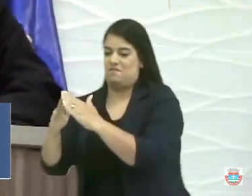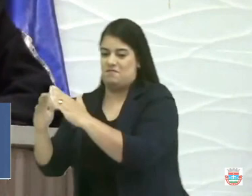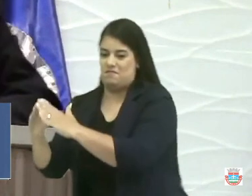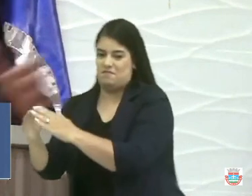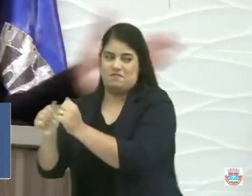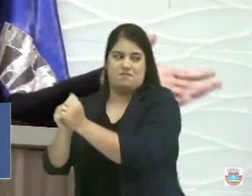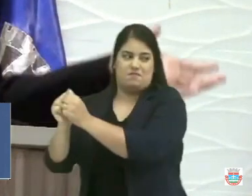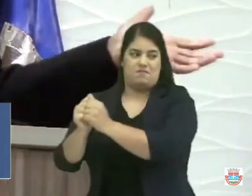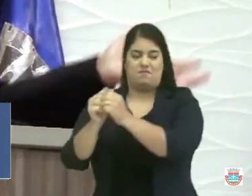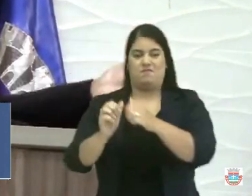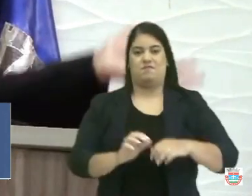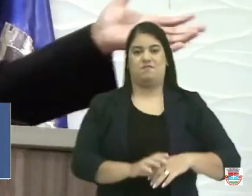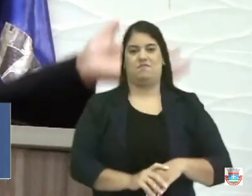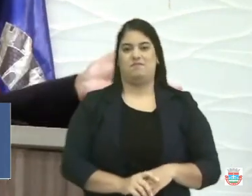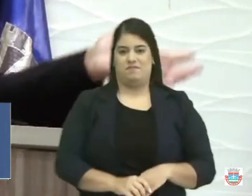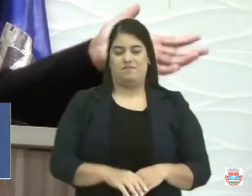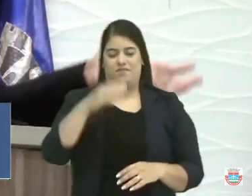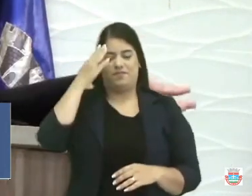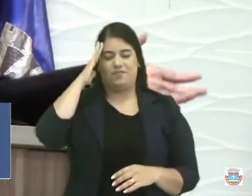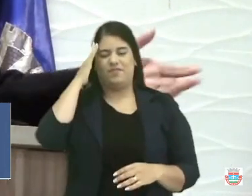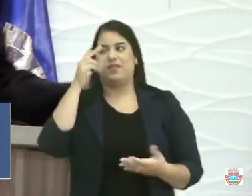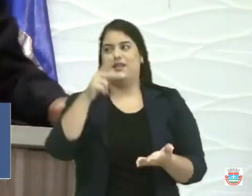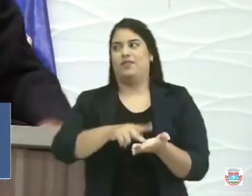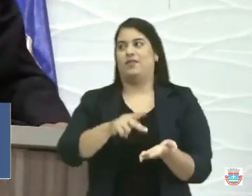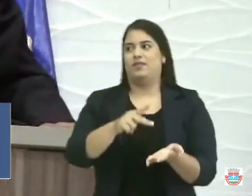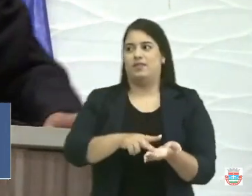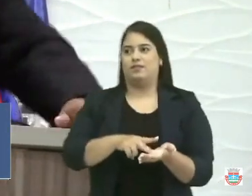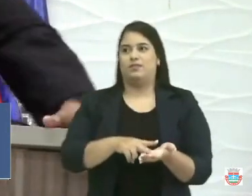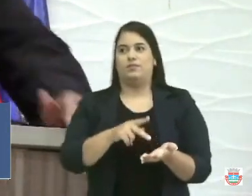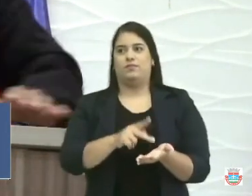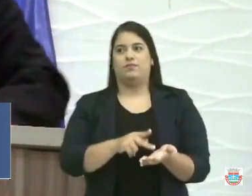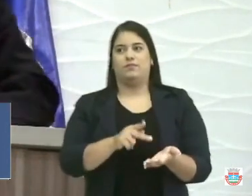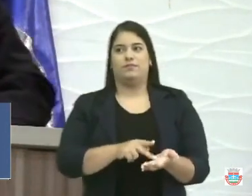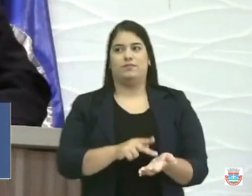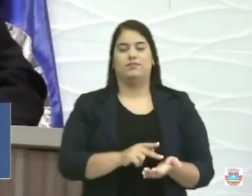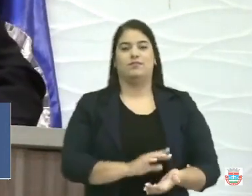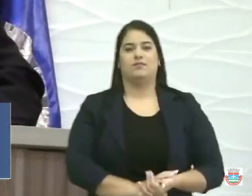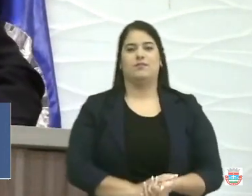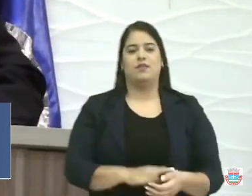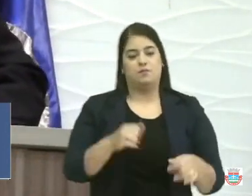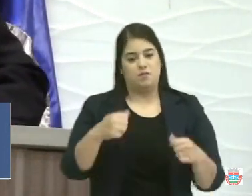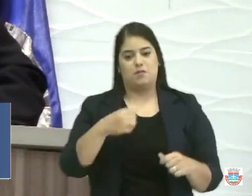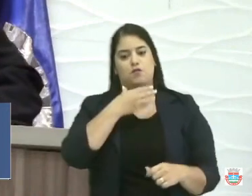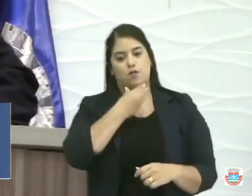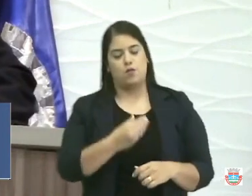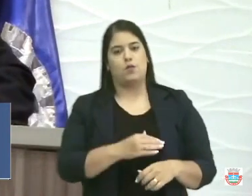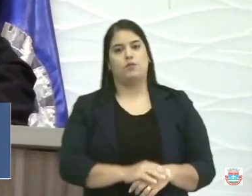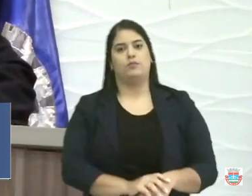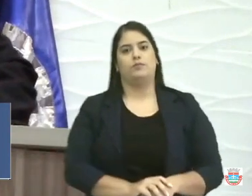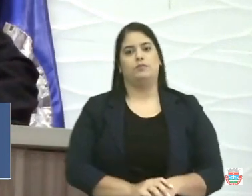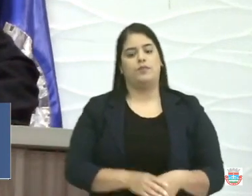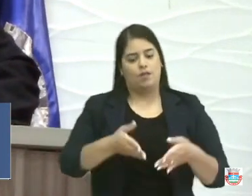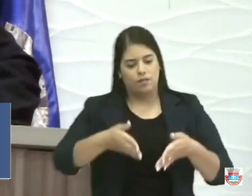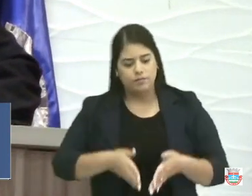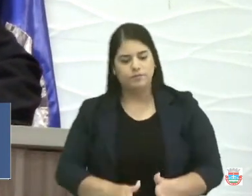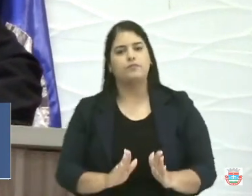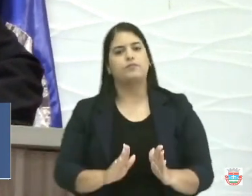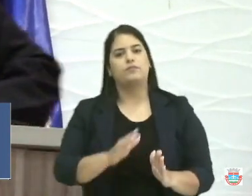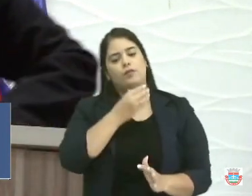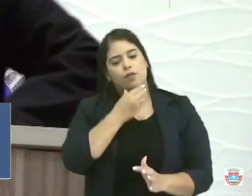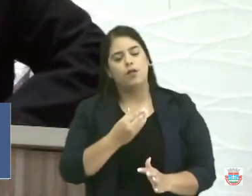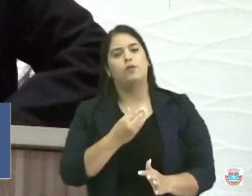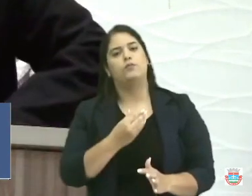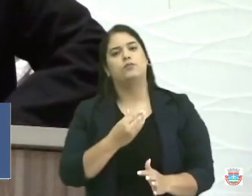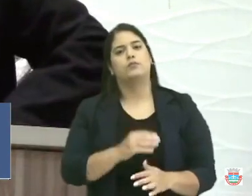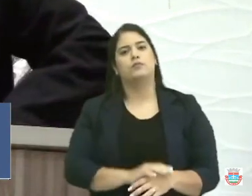desse, ele dá gaitada, chega, fica assim, é verdade. O cara tem que ser homem, rapaz. Eu nasci para ser homem. Eu